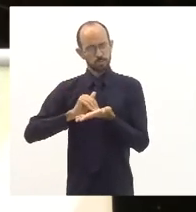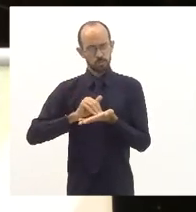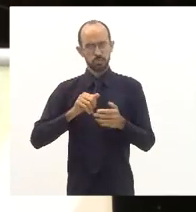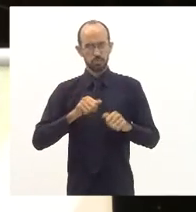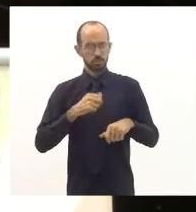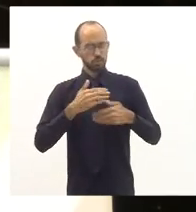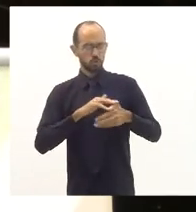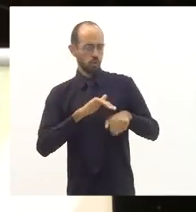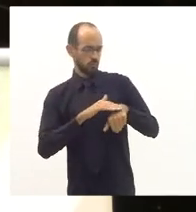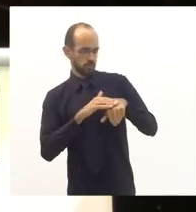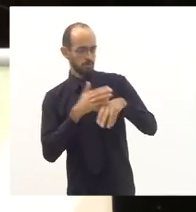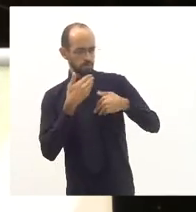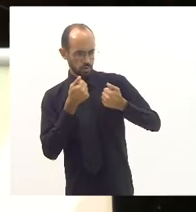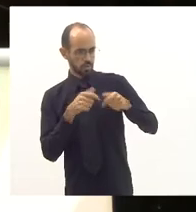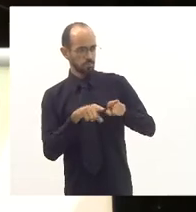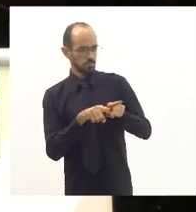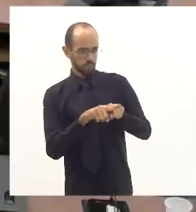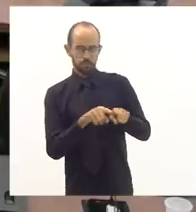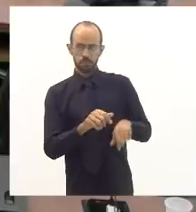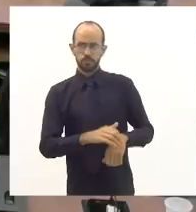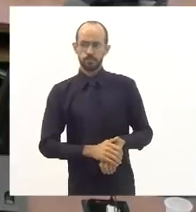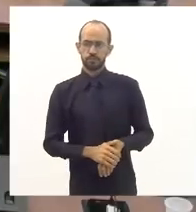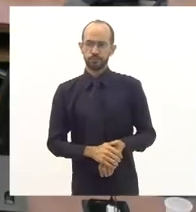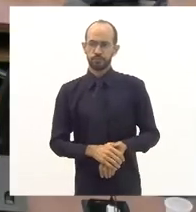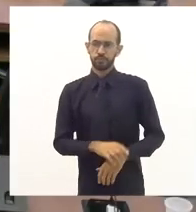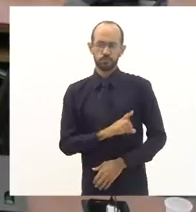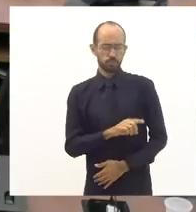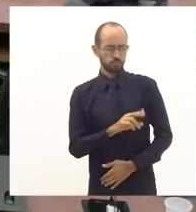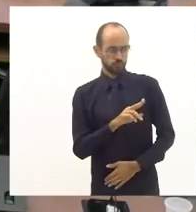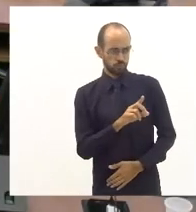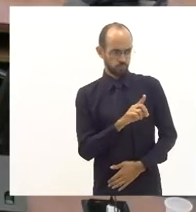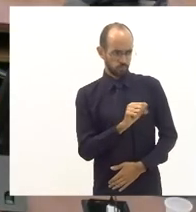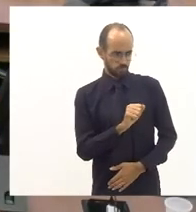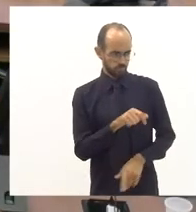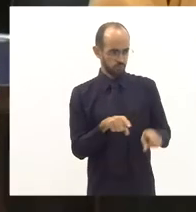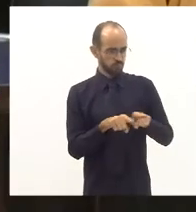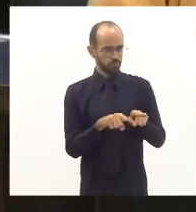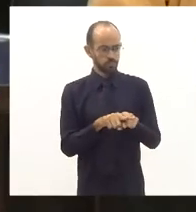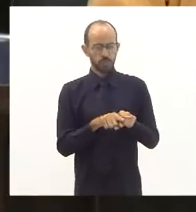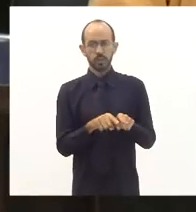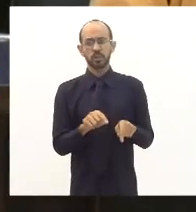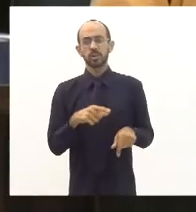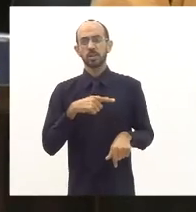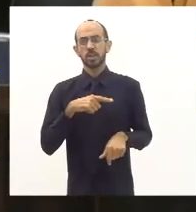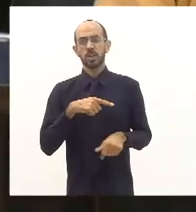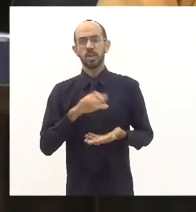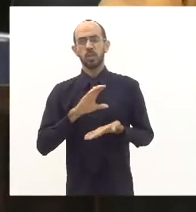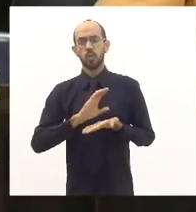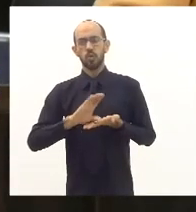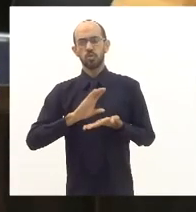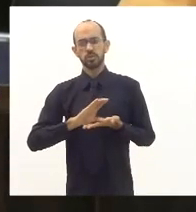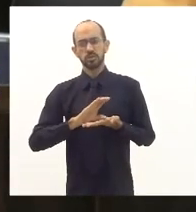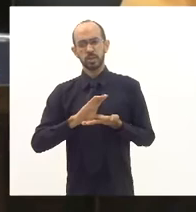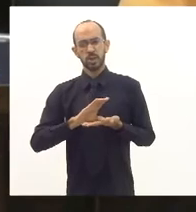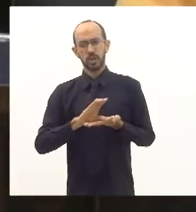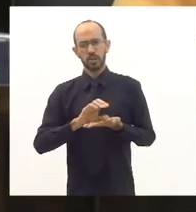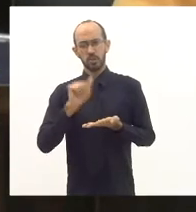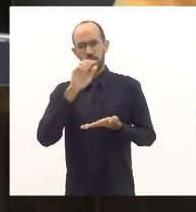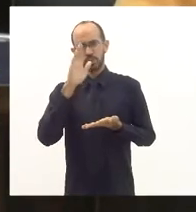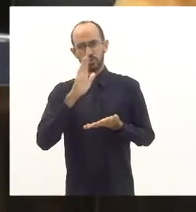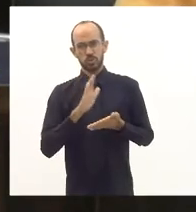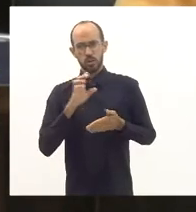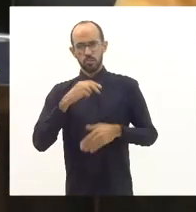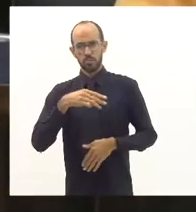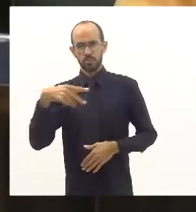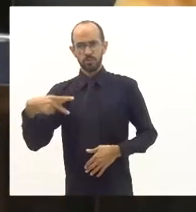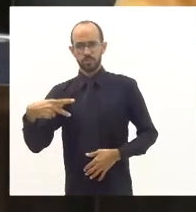bom? O Duda, também é uma questão ao Conselho Nacional do Ministério Público. Se alguma